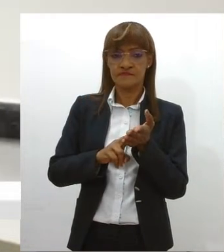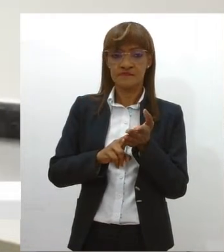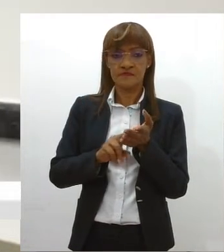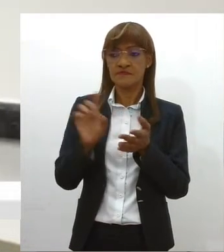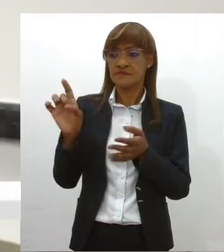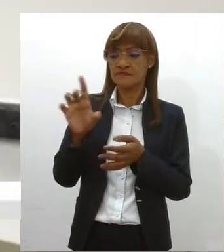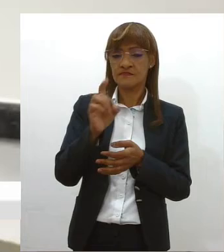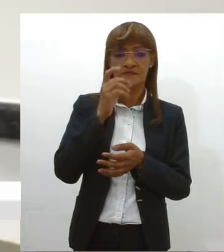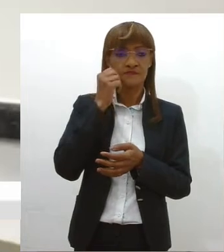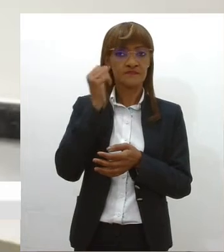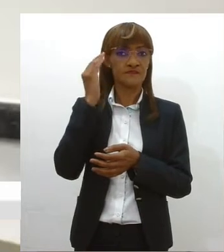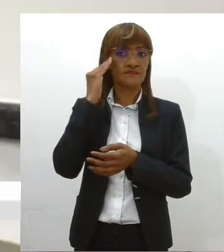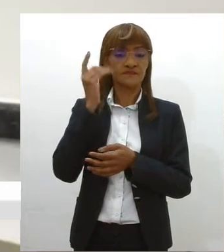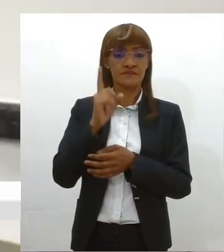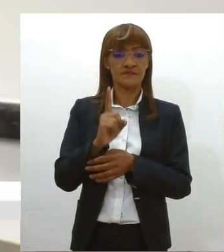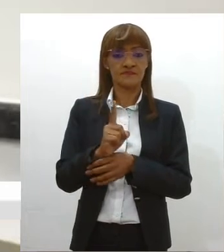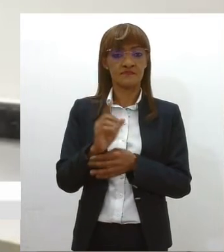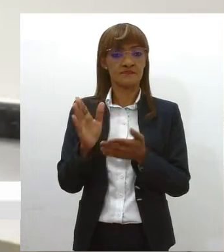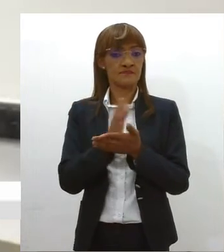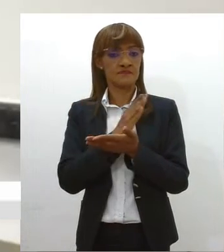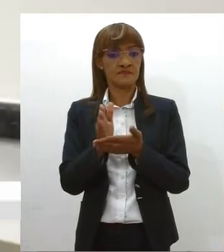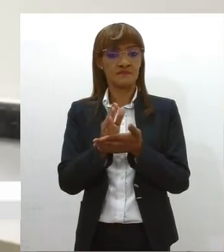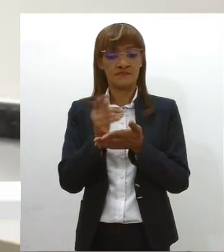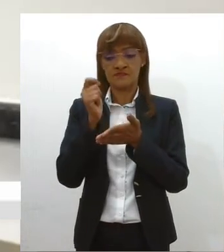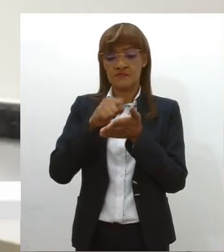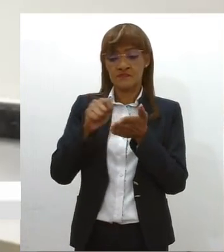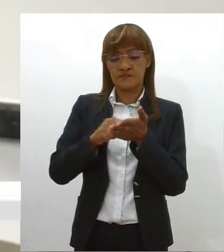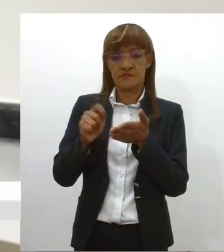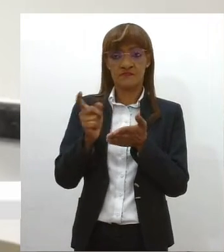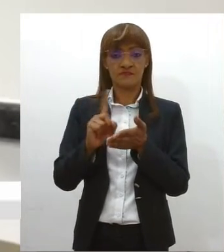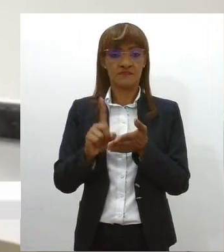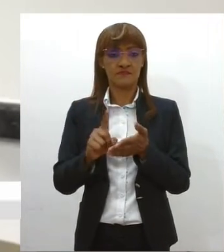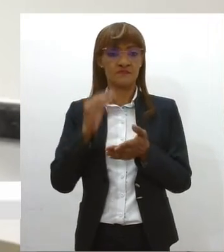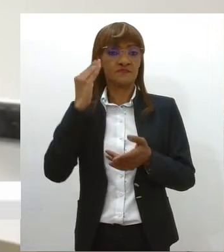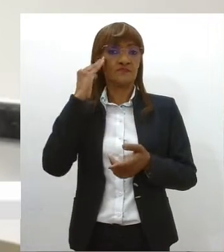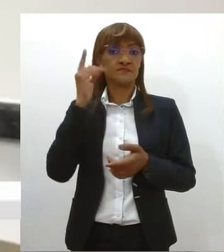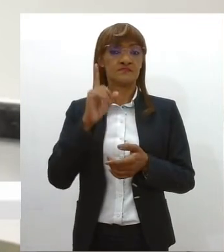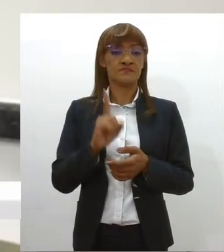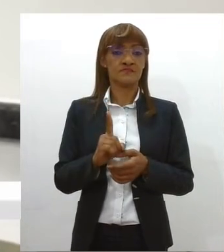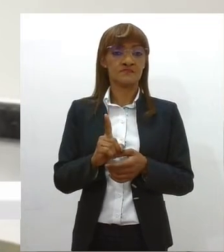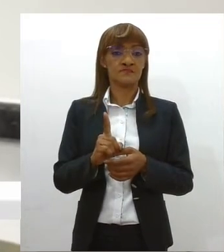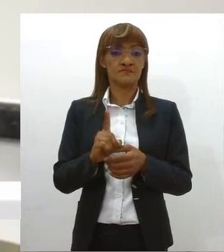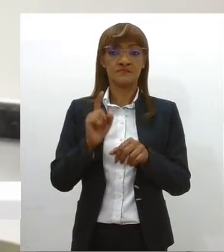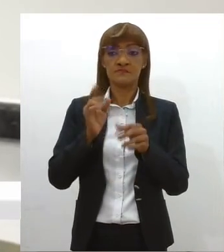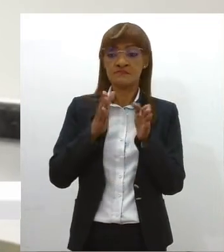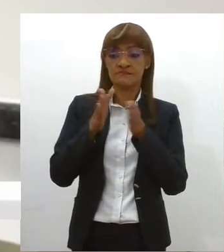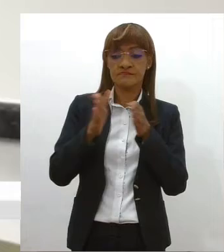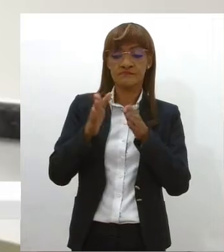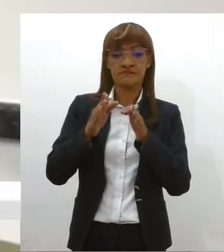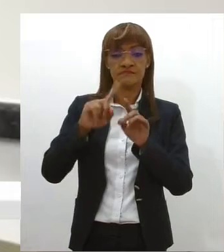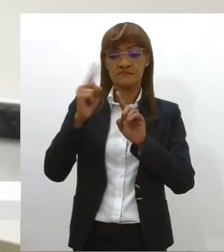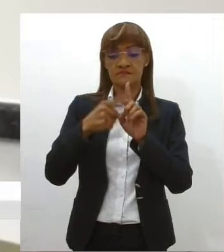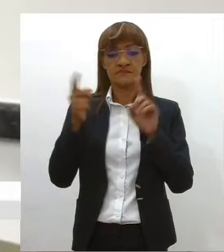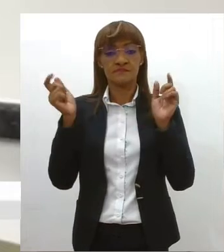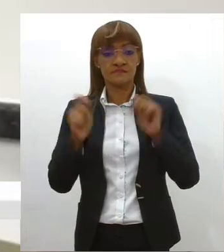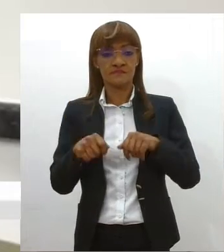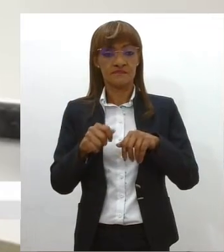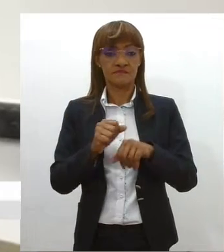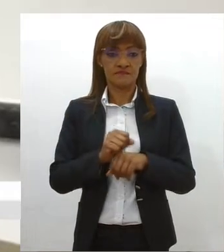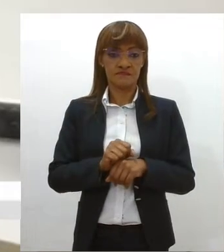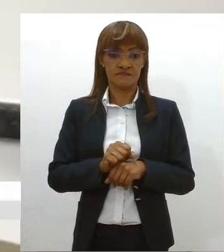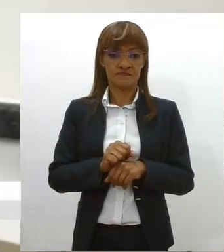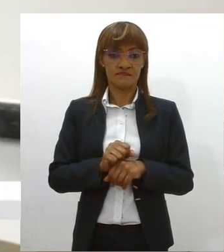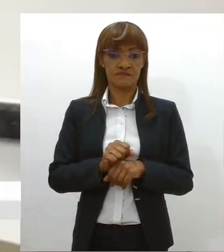ciclo. Muitas delas não anotam, muitas delas não sabem quando é o período fértil delas. Muitas delas não sabem qual é o período que elas